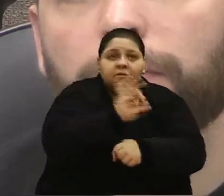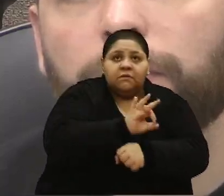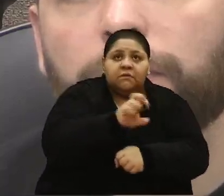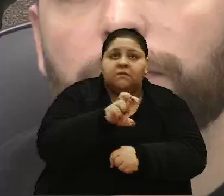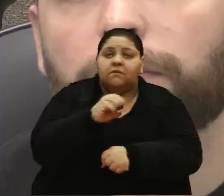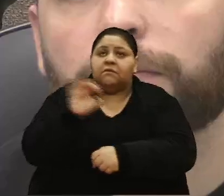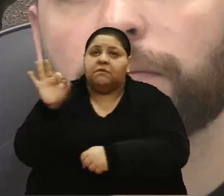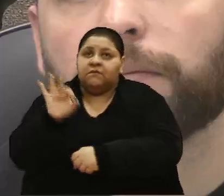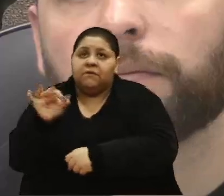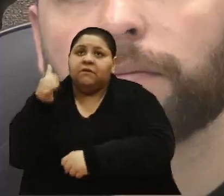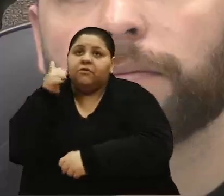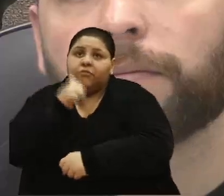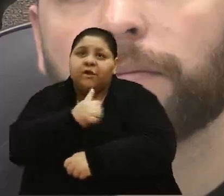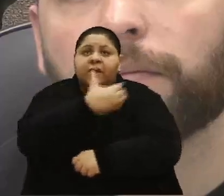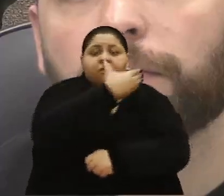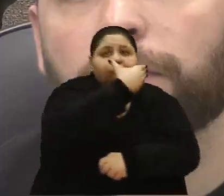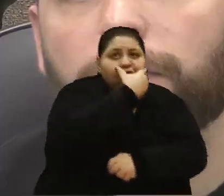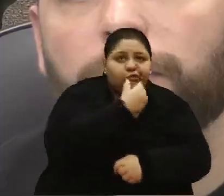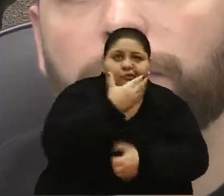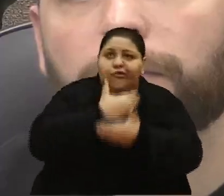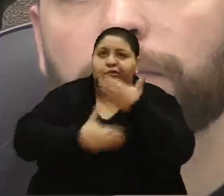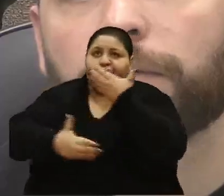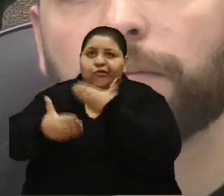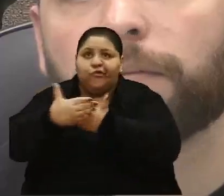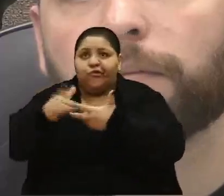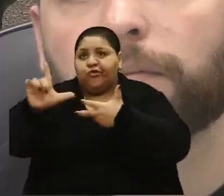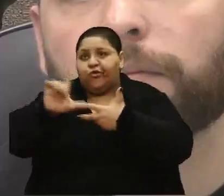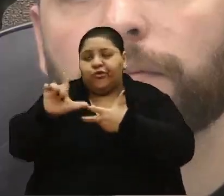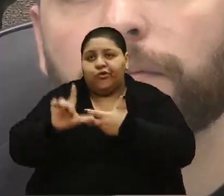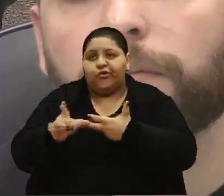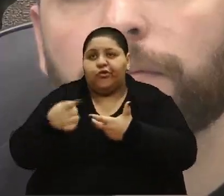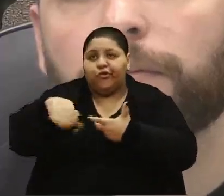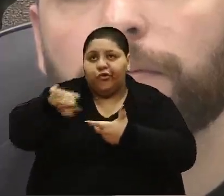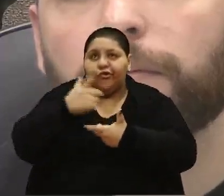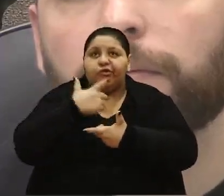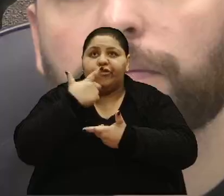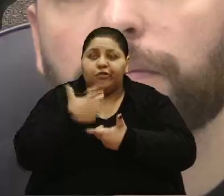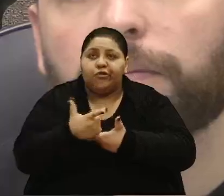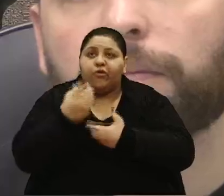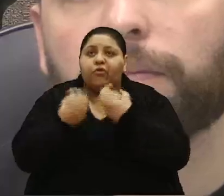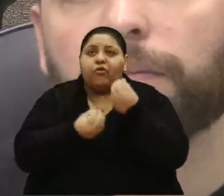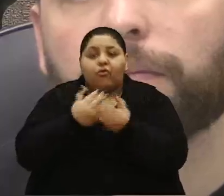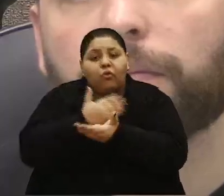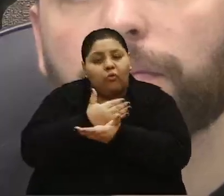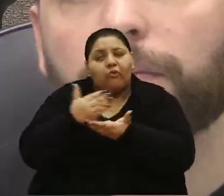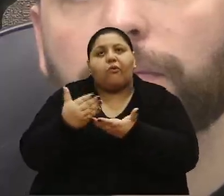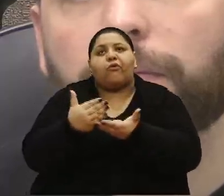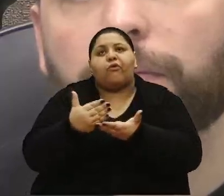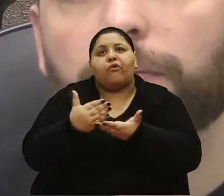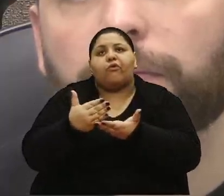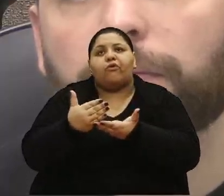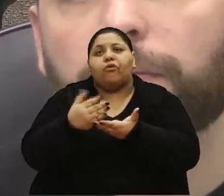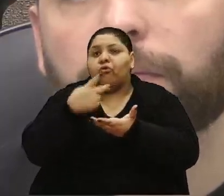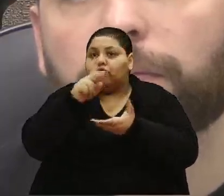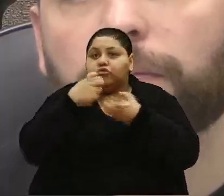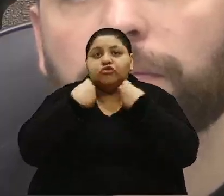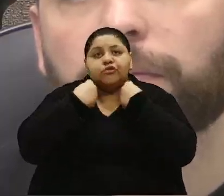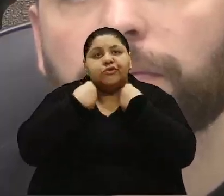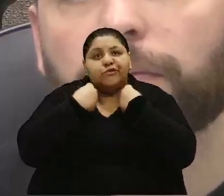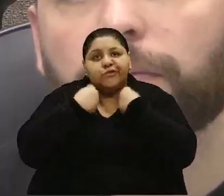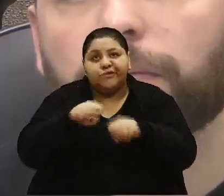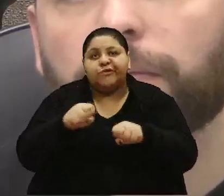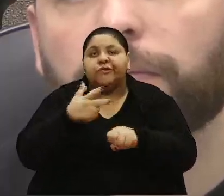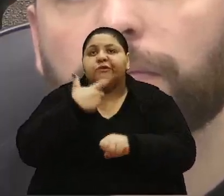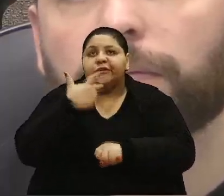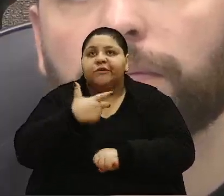e 50% mulheres, né? Em todos os legislativos, enfim. E a gente falava, começa-se com o seu secretariado. A gente falou, eu